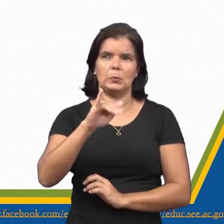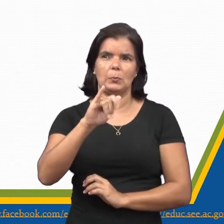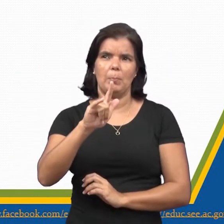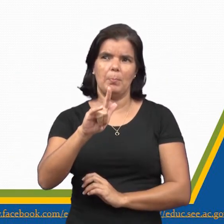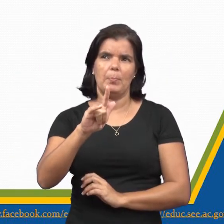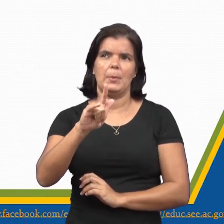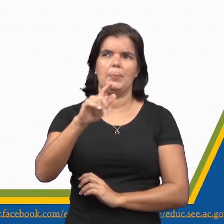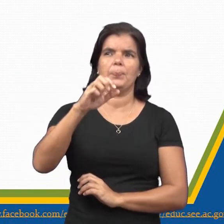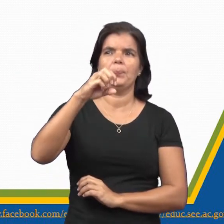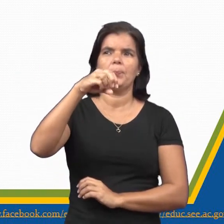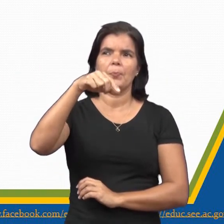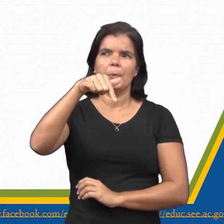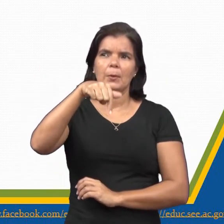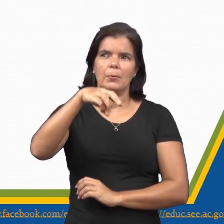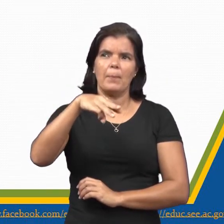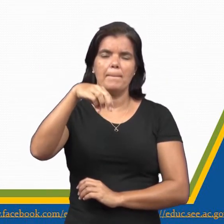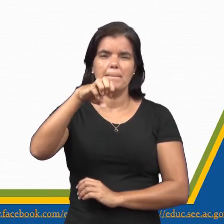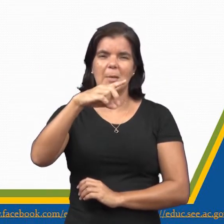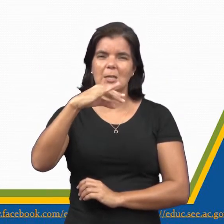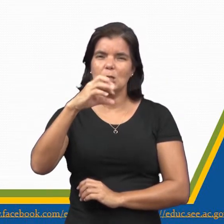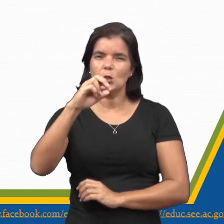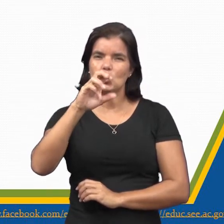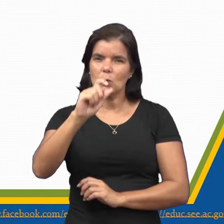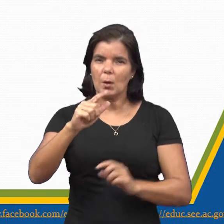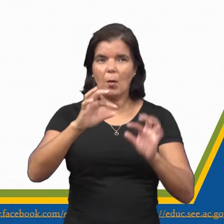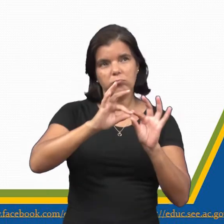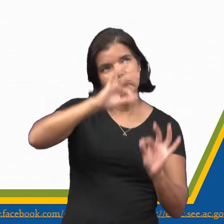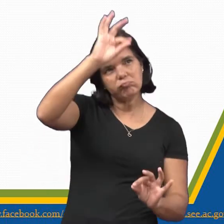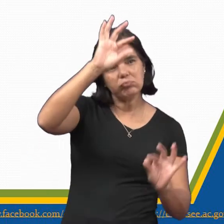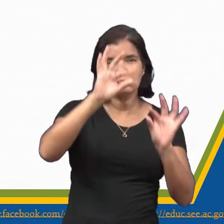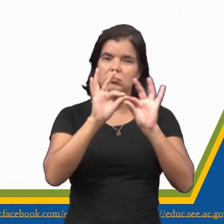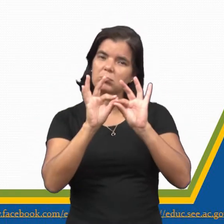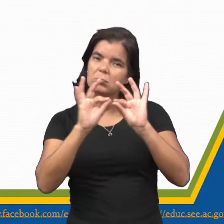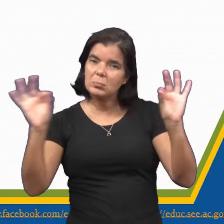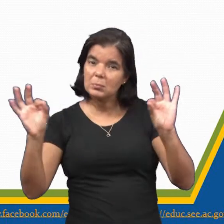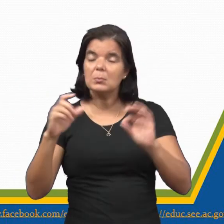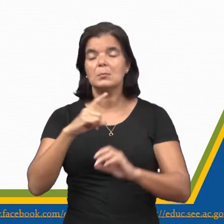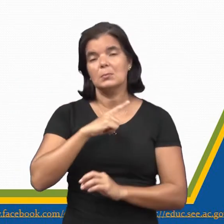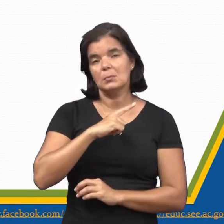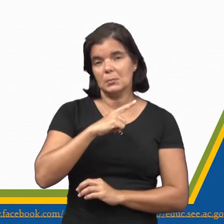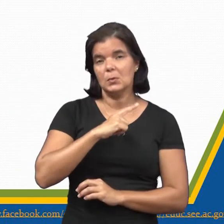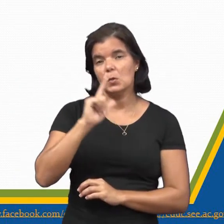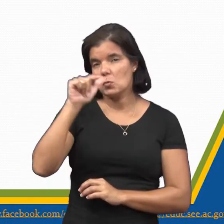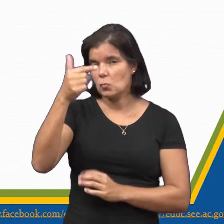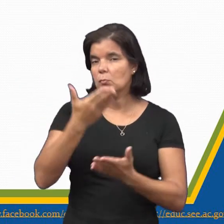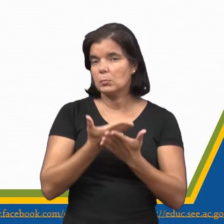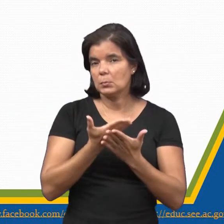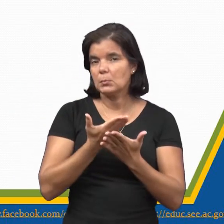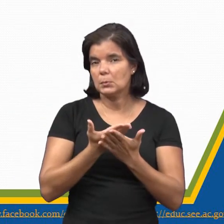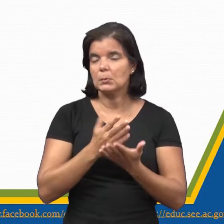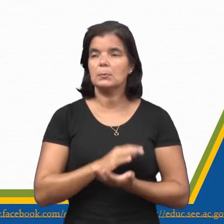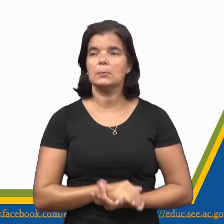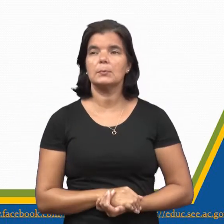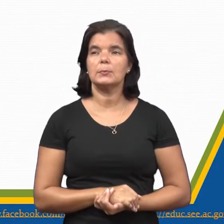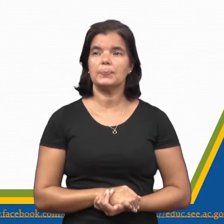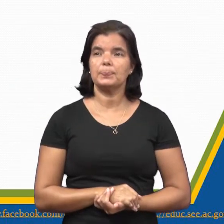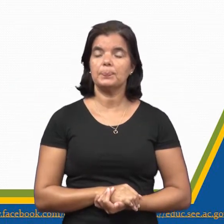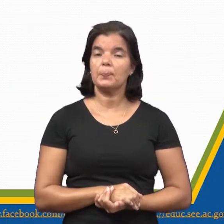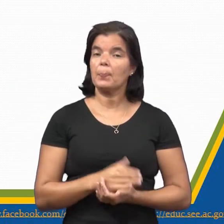tridimensionais possuem comprimento, largura e altura. Veremos isso em outras aulas.